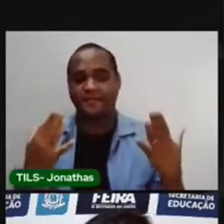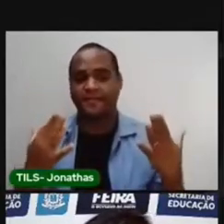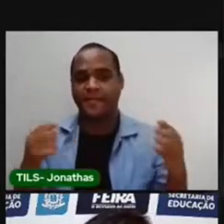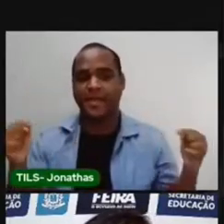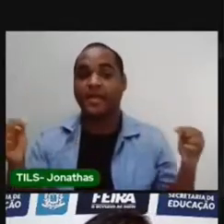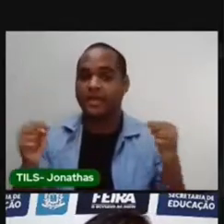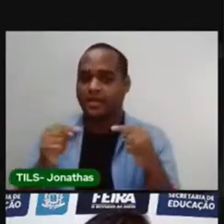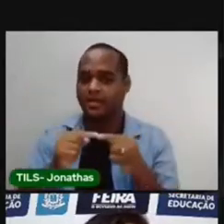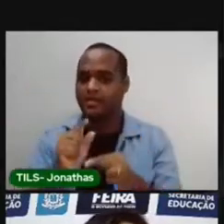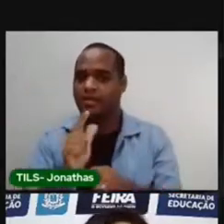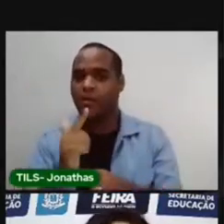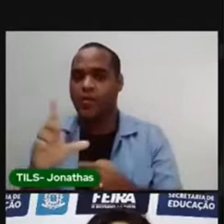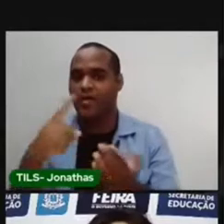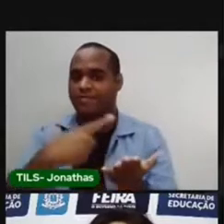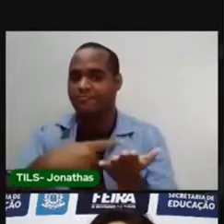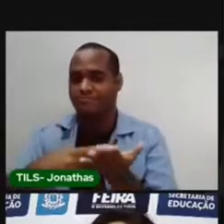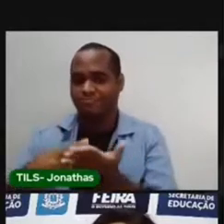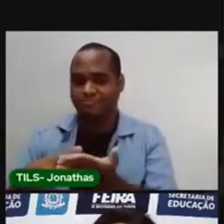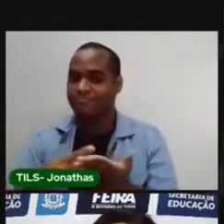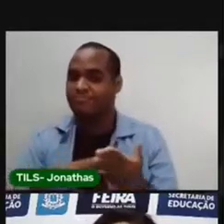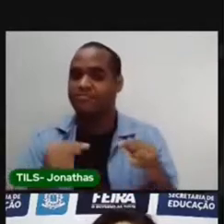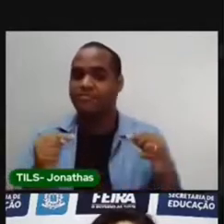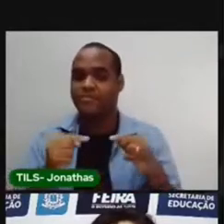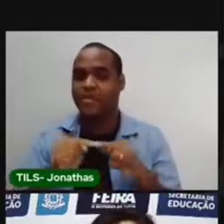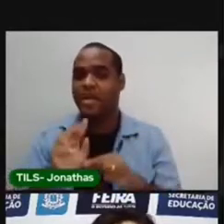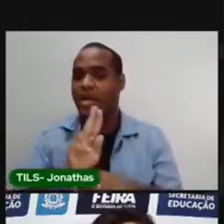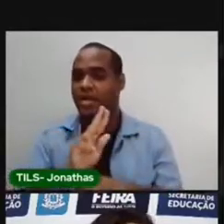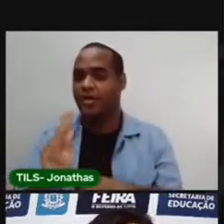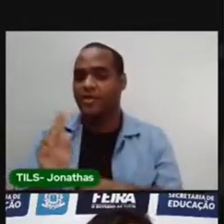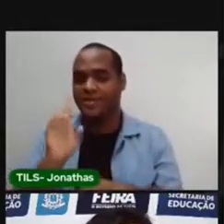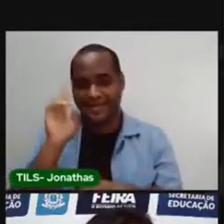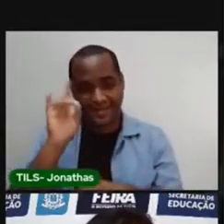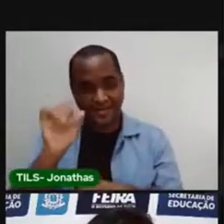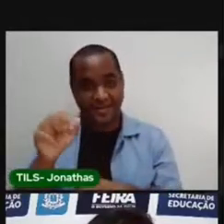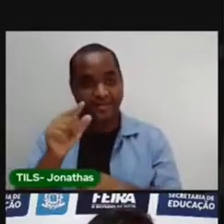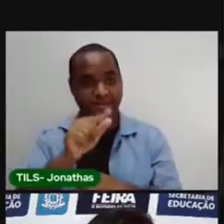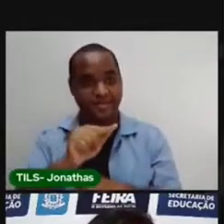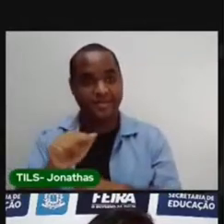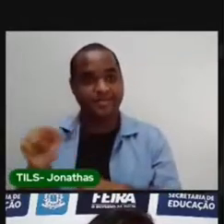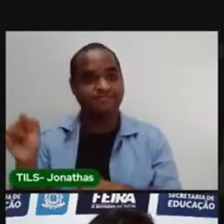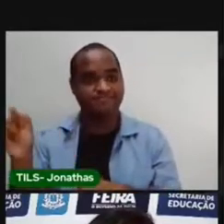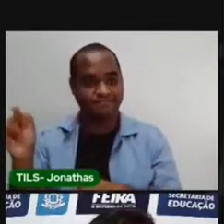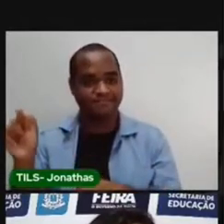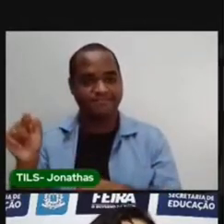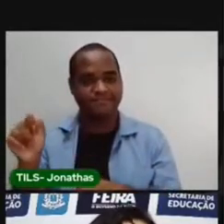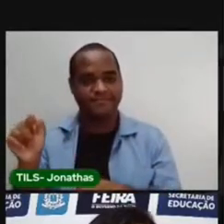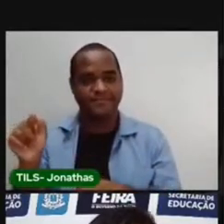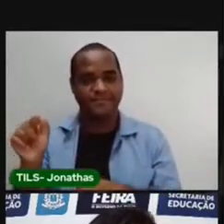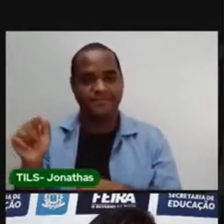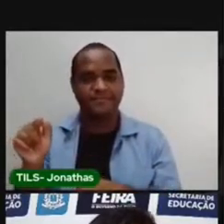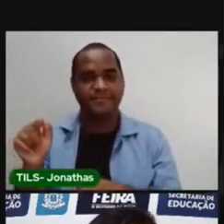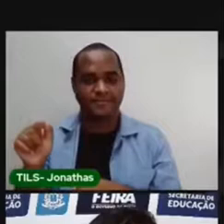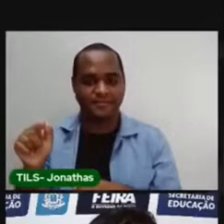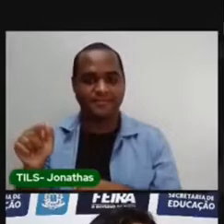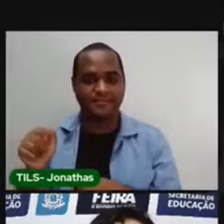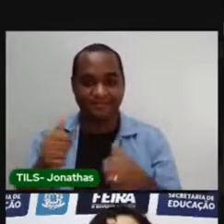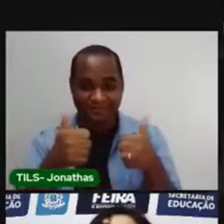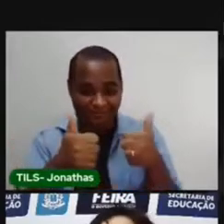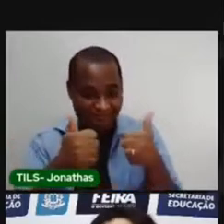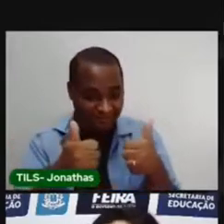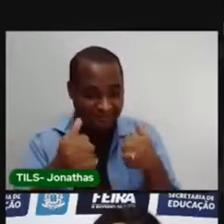Na nossa parlenda tem o nome do dia da semana. Não é